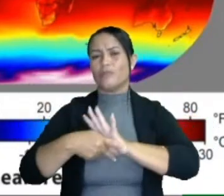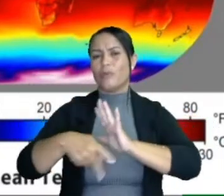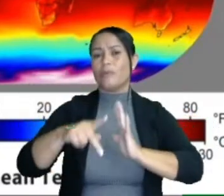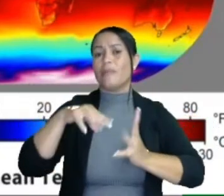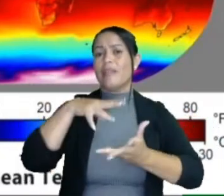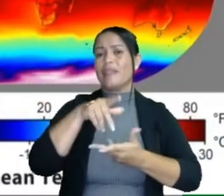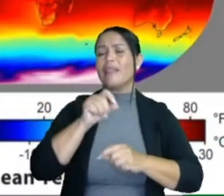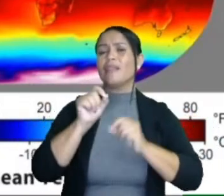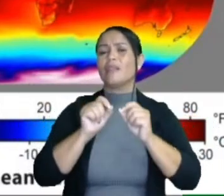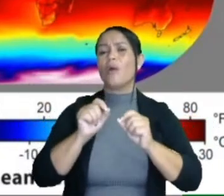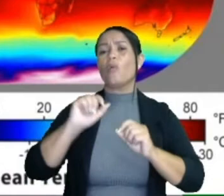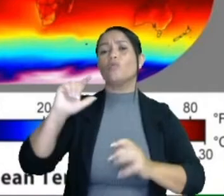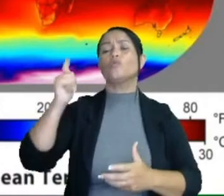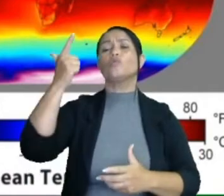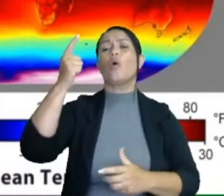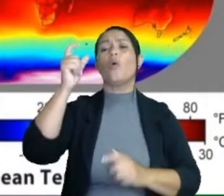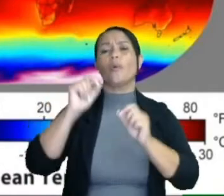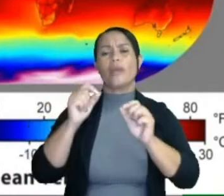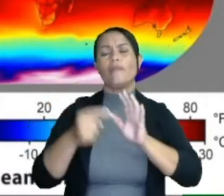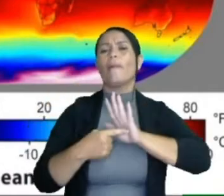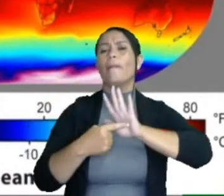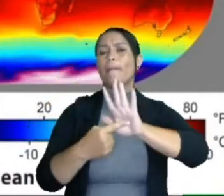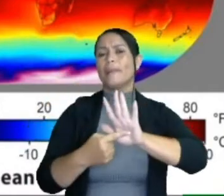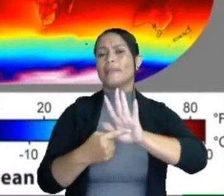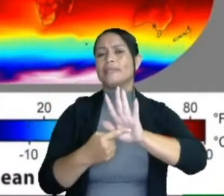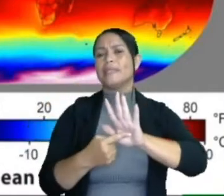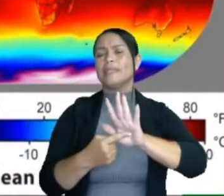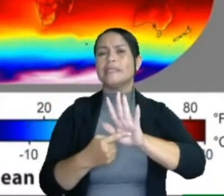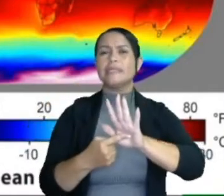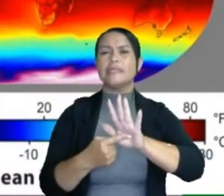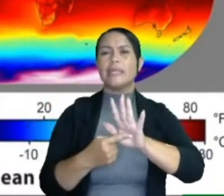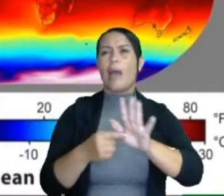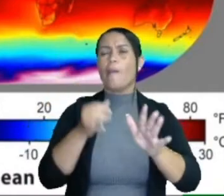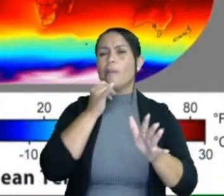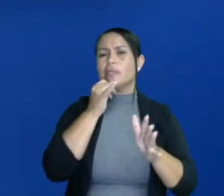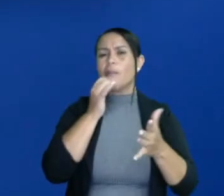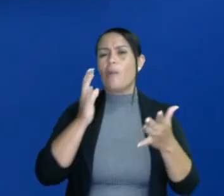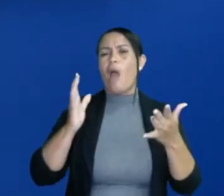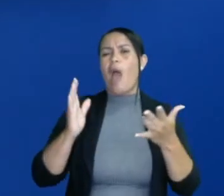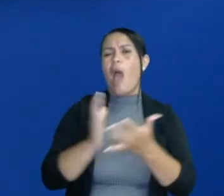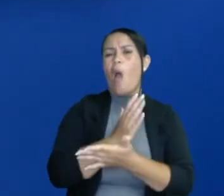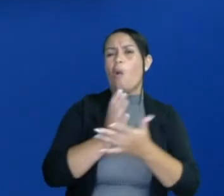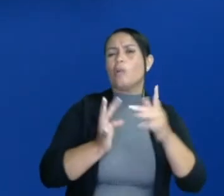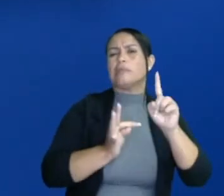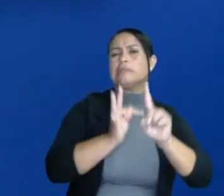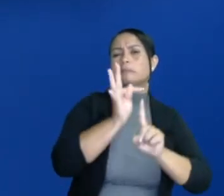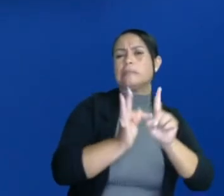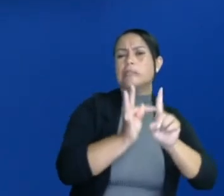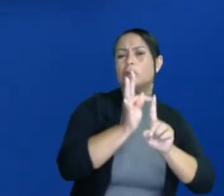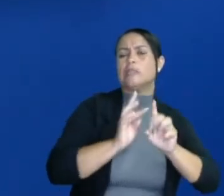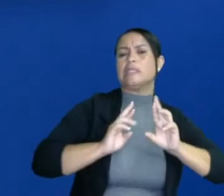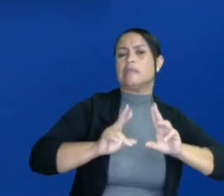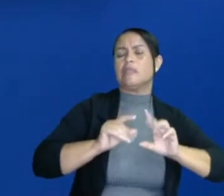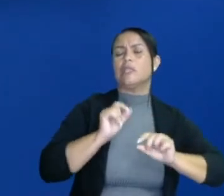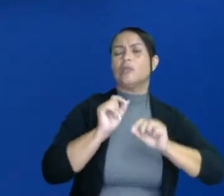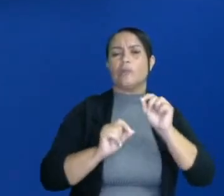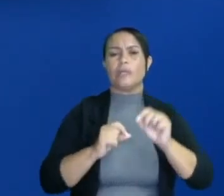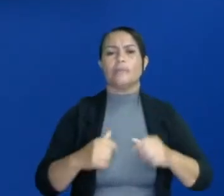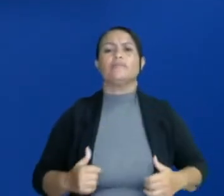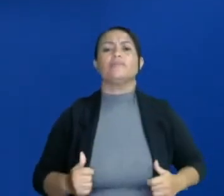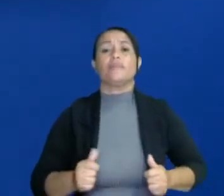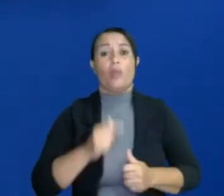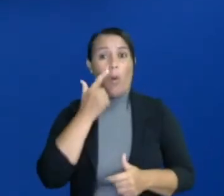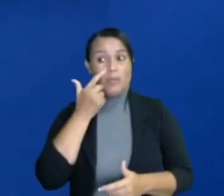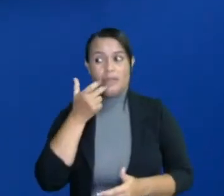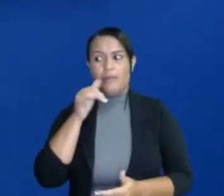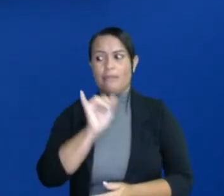E essas zonas de insolação, elas vão apresentar comportamentos térmicos de temperatura diferentes. Ou seja, o que eu quero dizer com isso? Veja